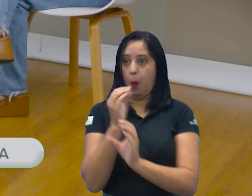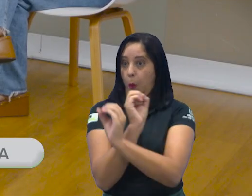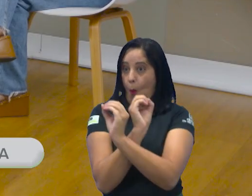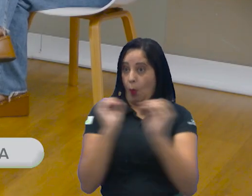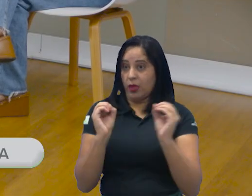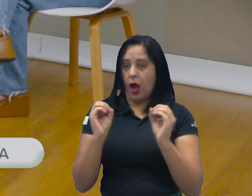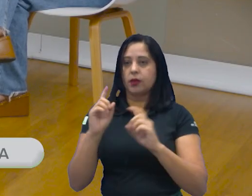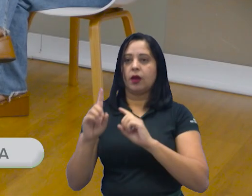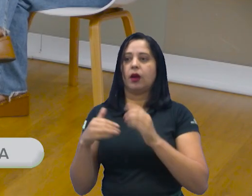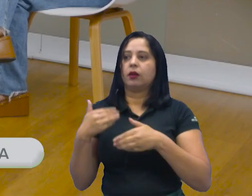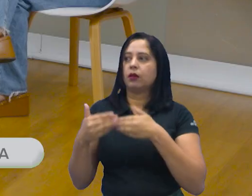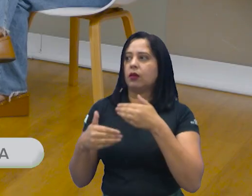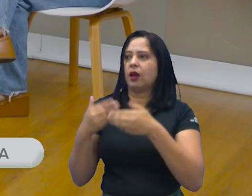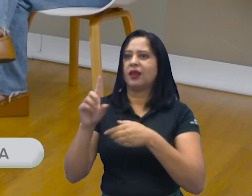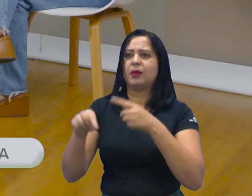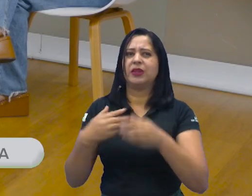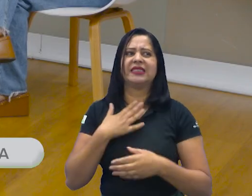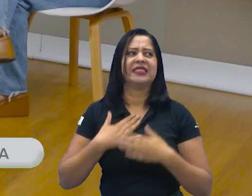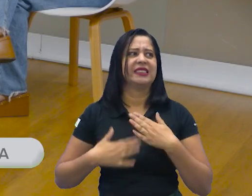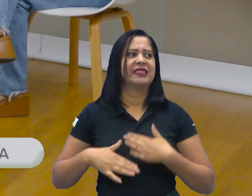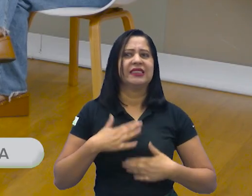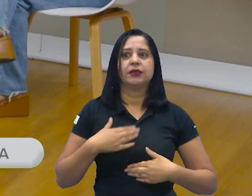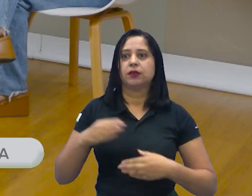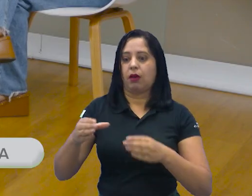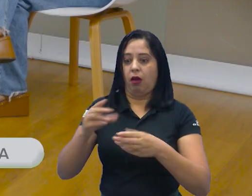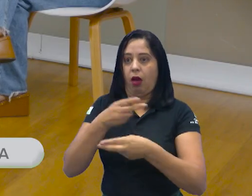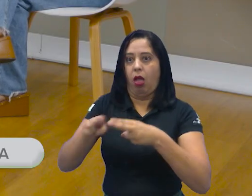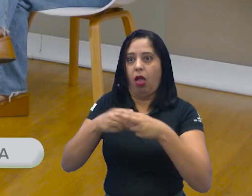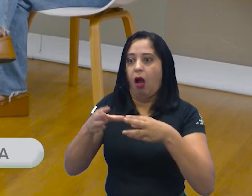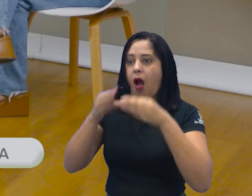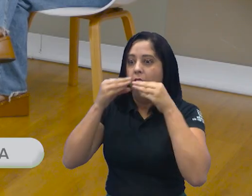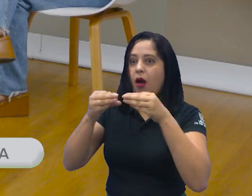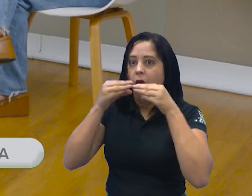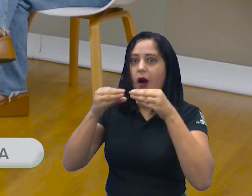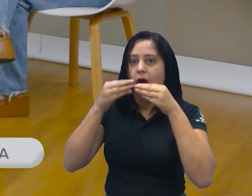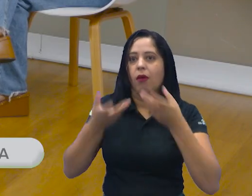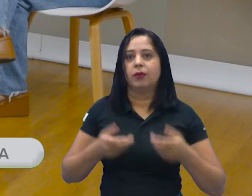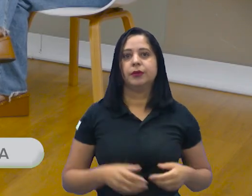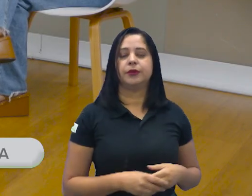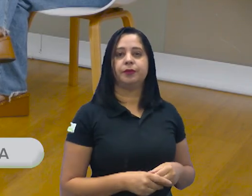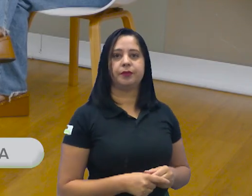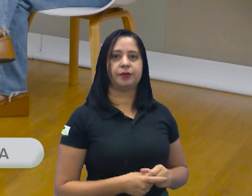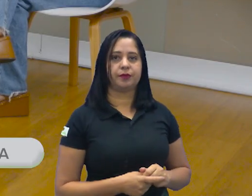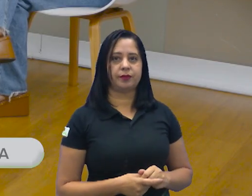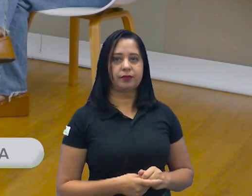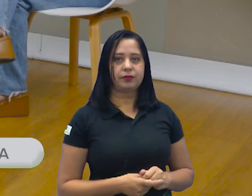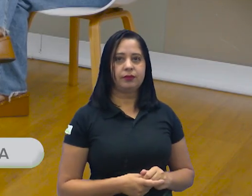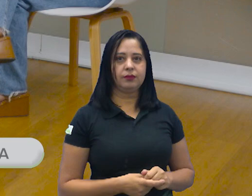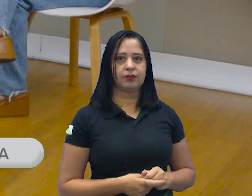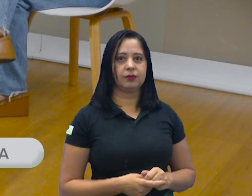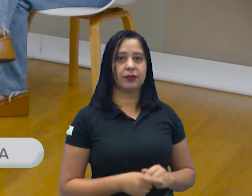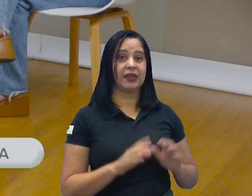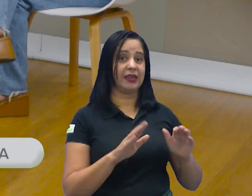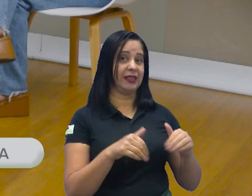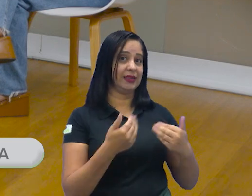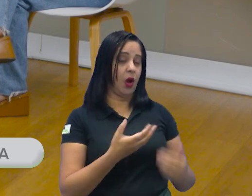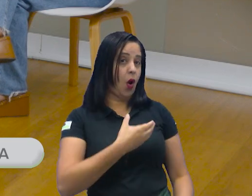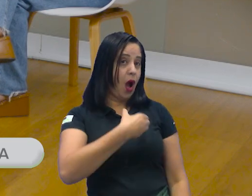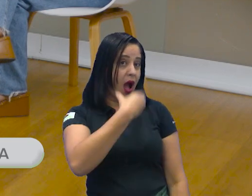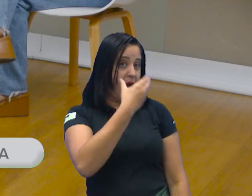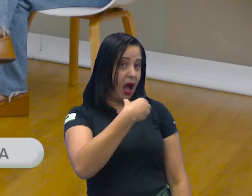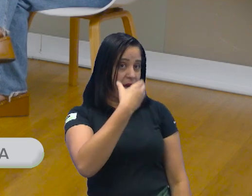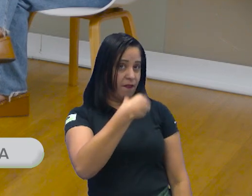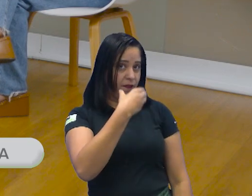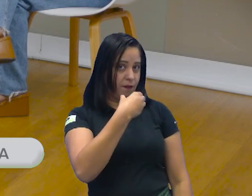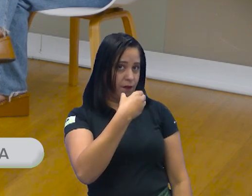quantidade depois? Perfeito, tem mais dicas aqui. Olha lá, essa eu achei muito bacana. Ao invés da gente deixar as frutas à mostra